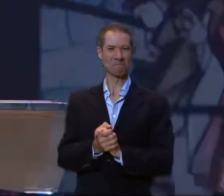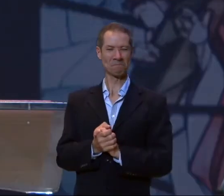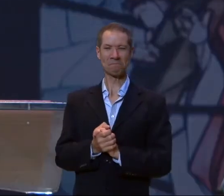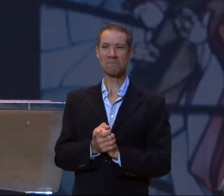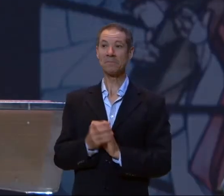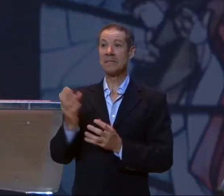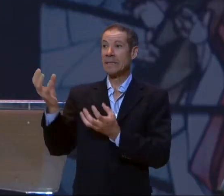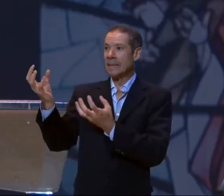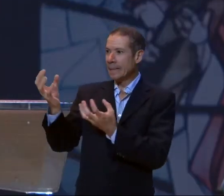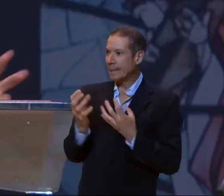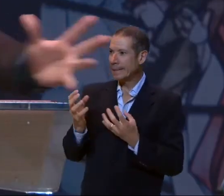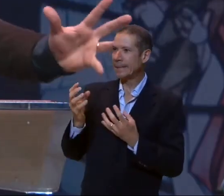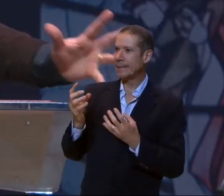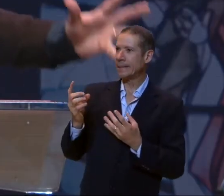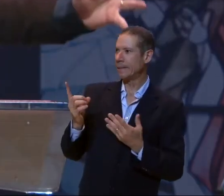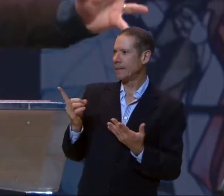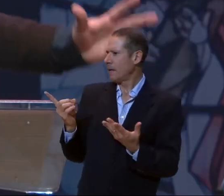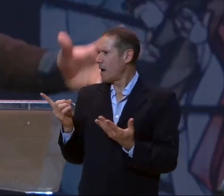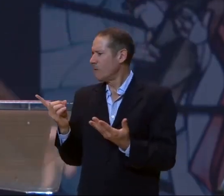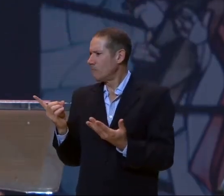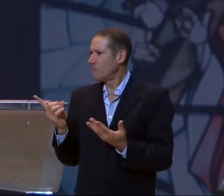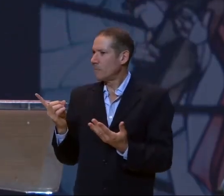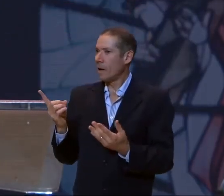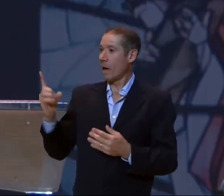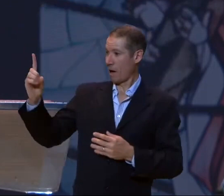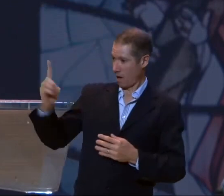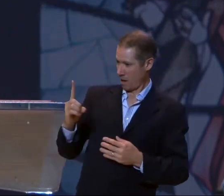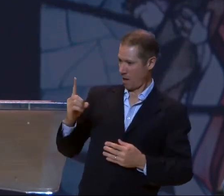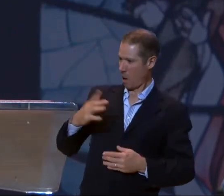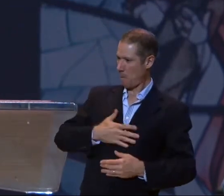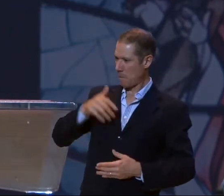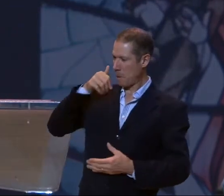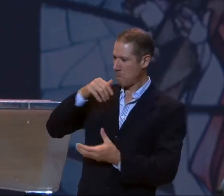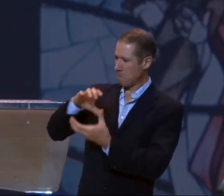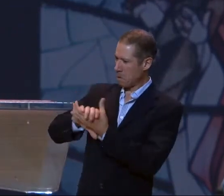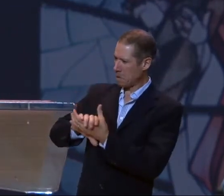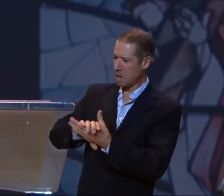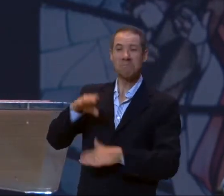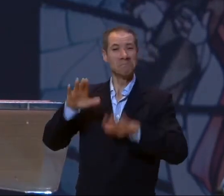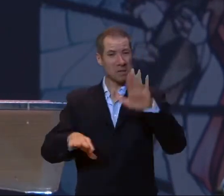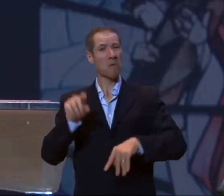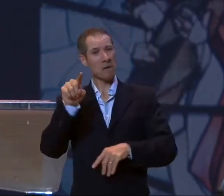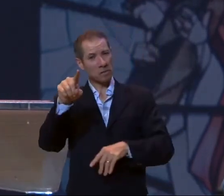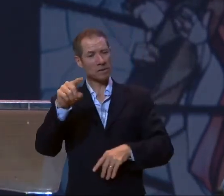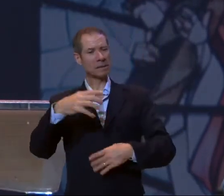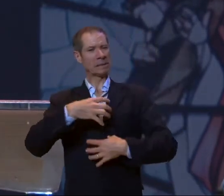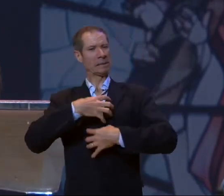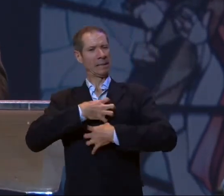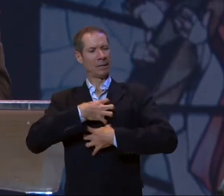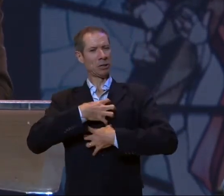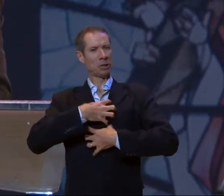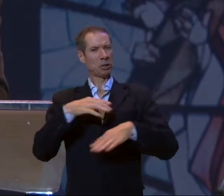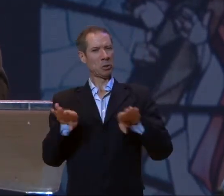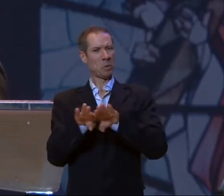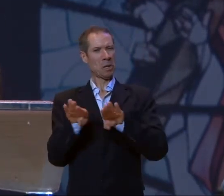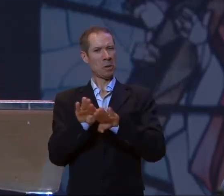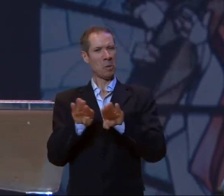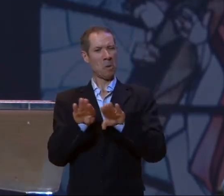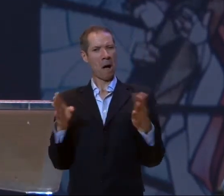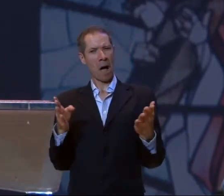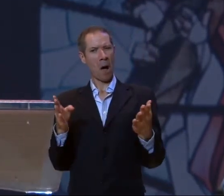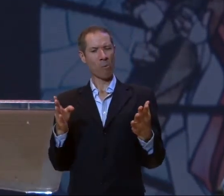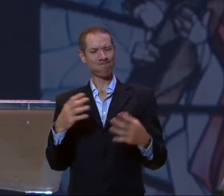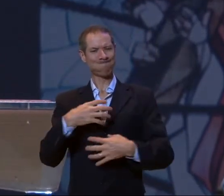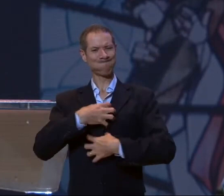Eu queria pegar, mexer com a minha mulher. E talvez você se sentiu assim, ou tenha se sentido